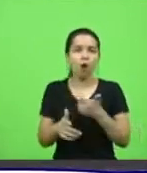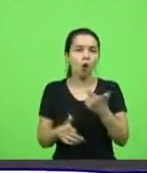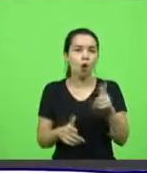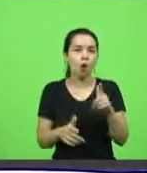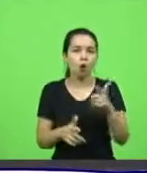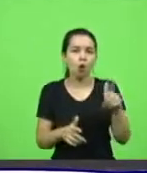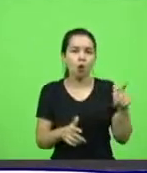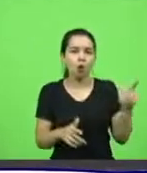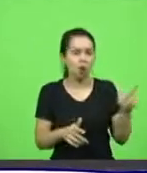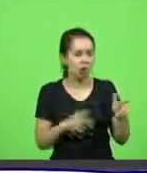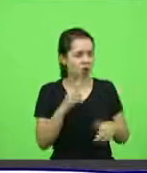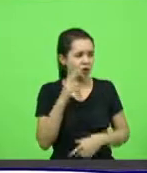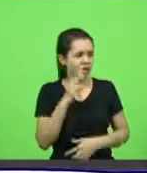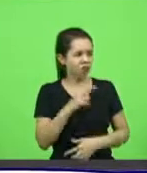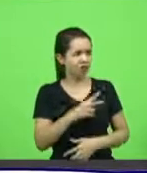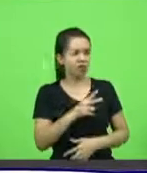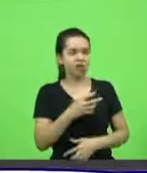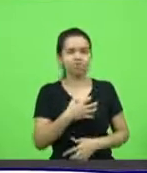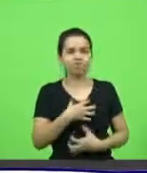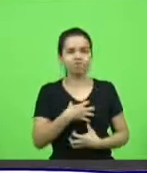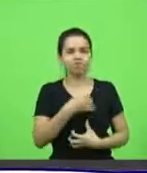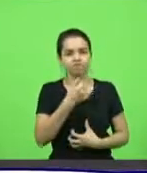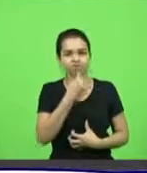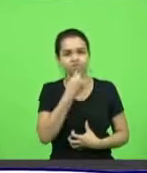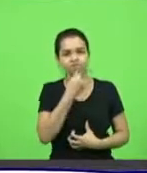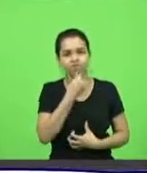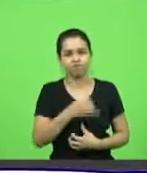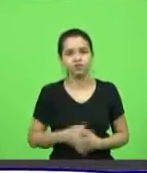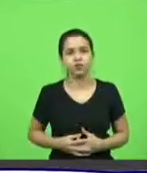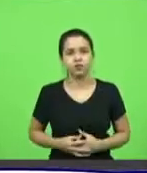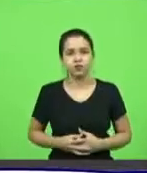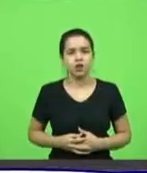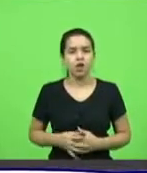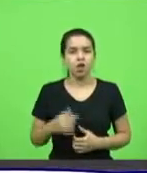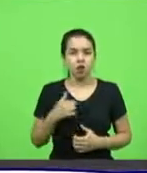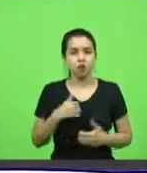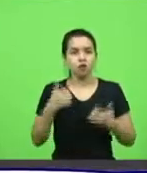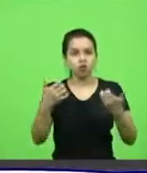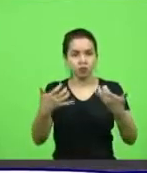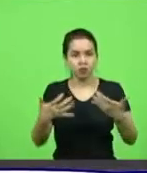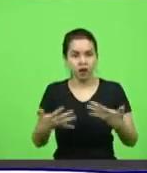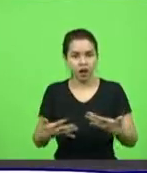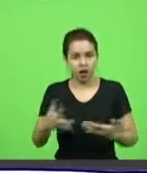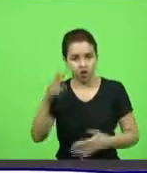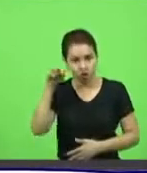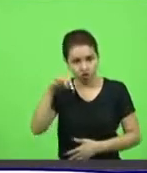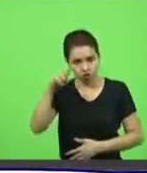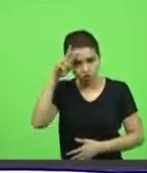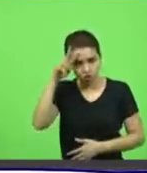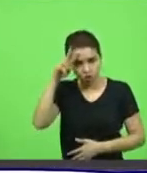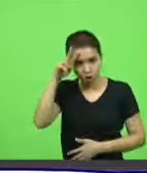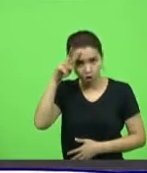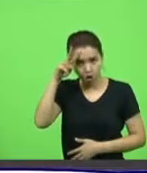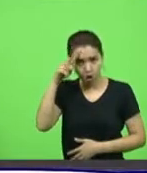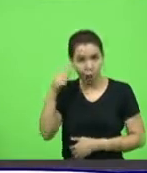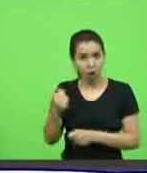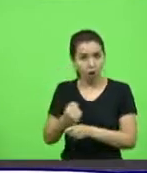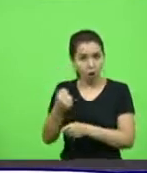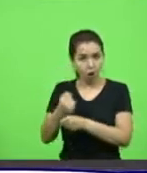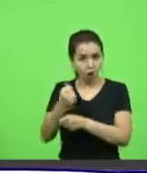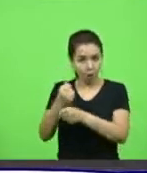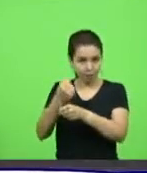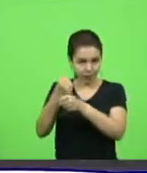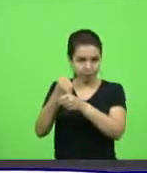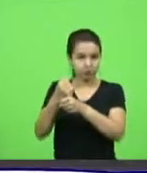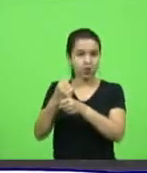intrees tecidos eu vou contar a história aqui de uma obra que começou em 2013 em